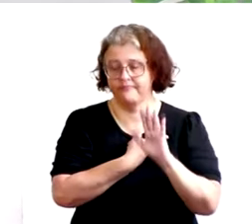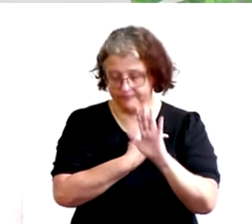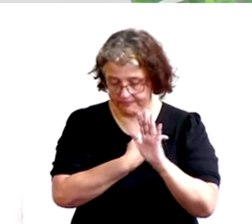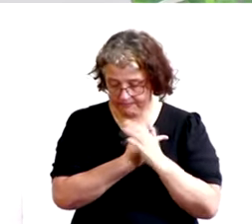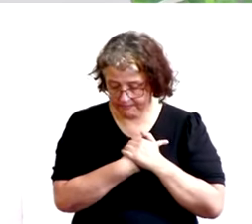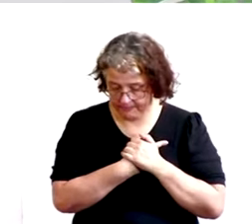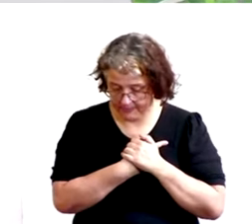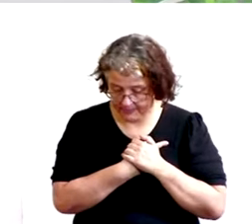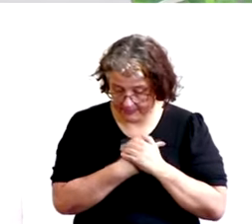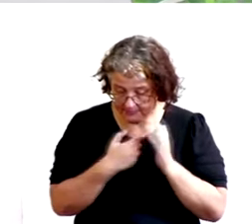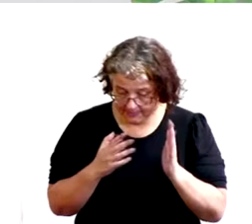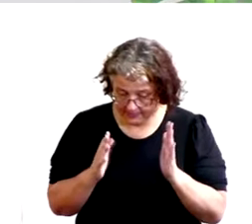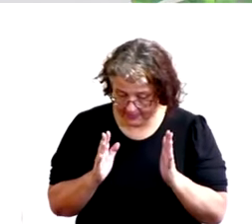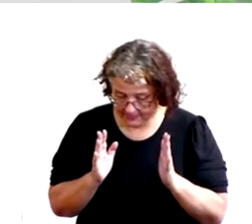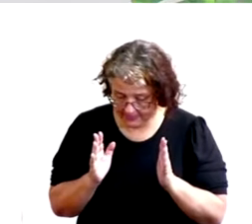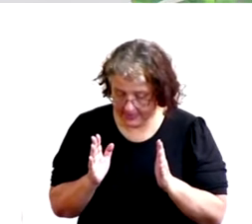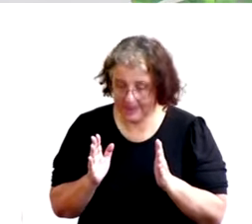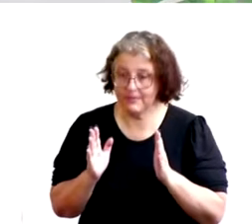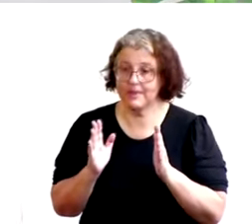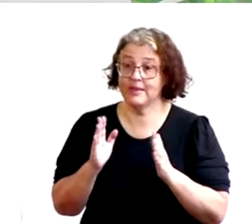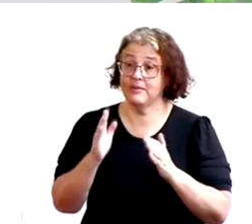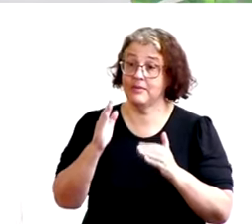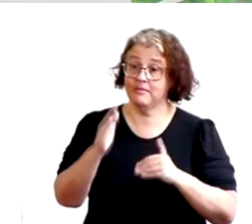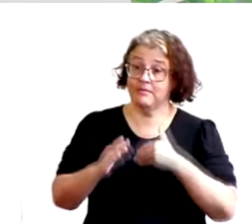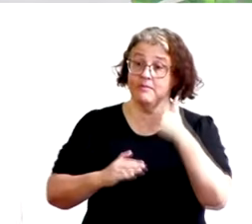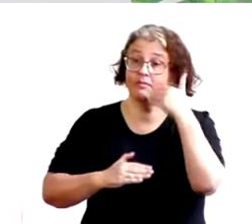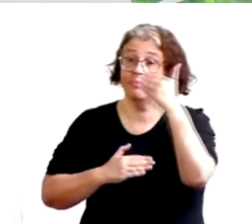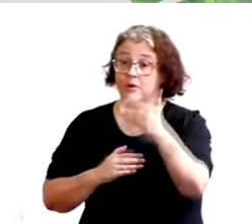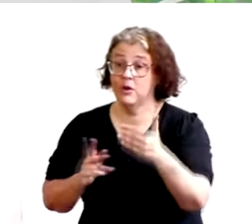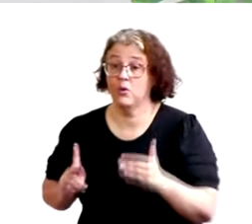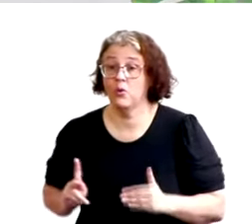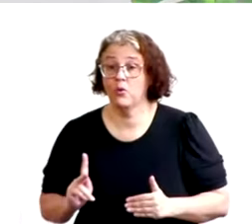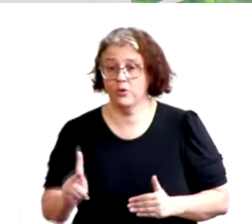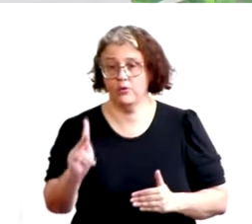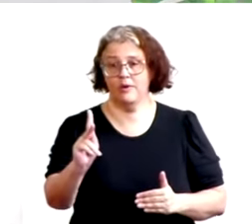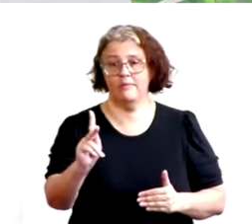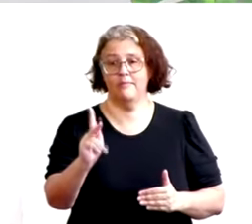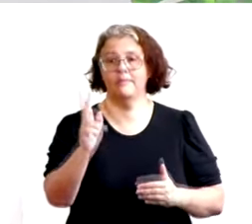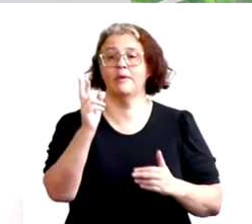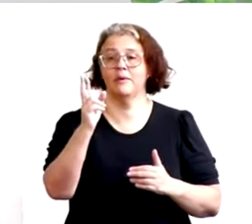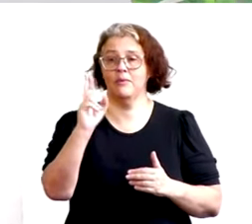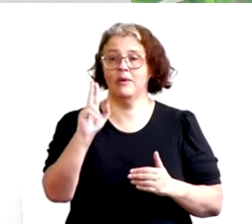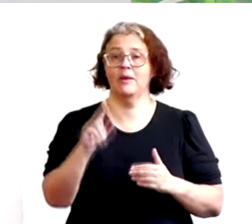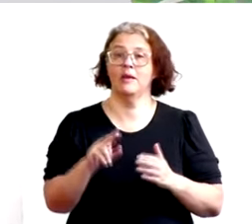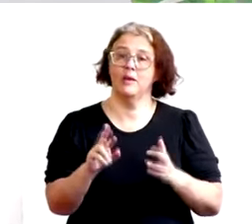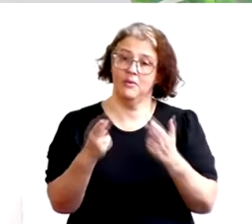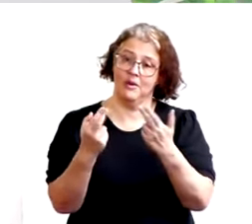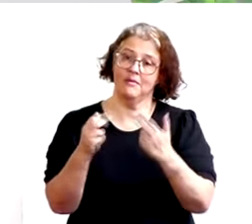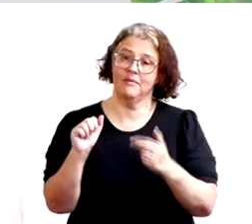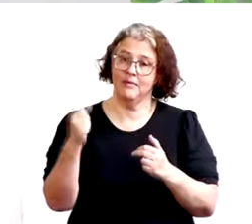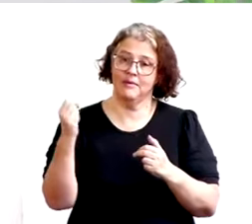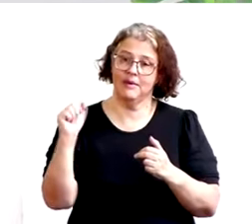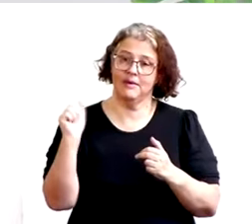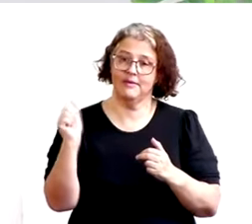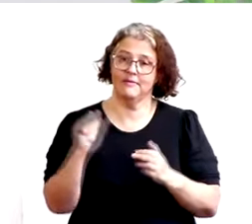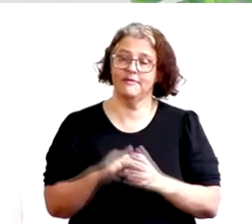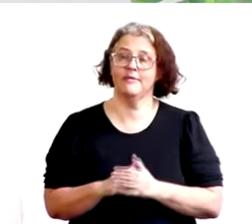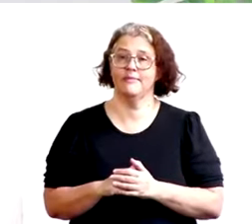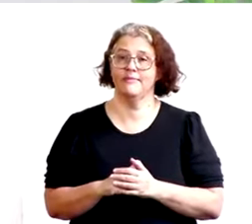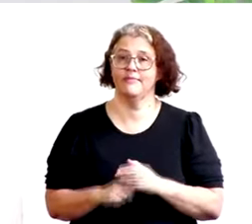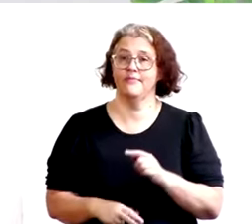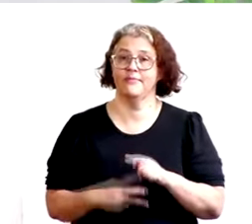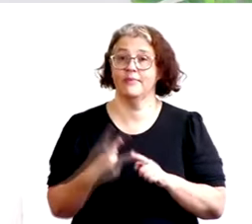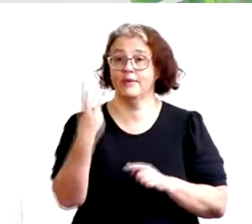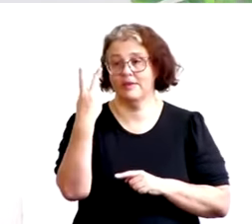assim como o fez as assim vamos então para a segunda